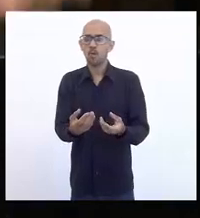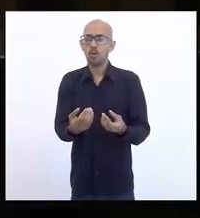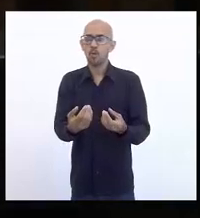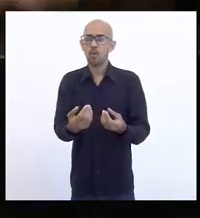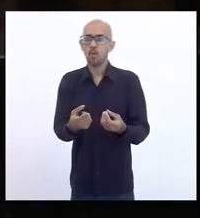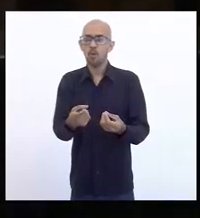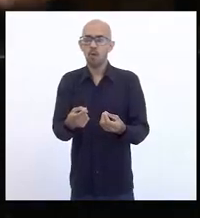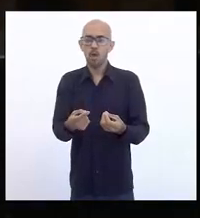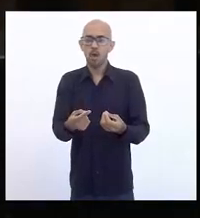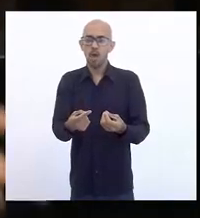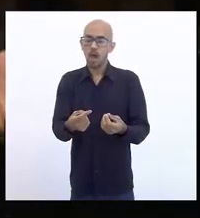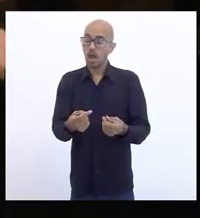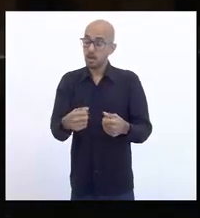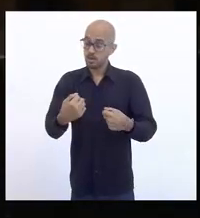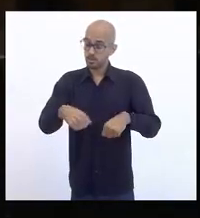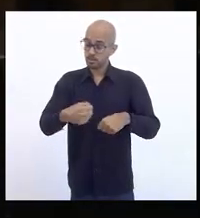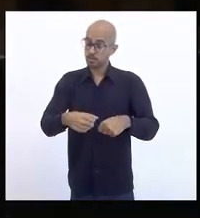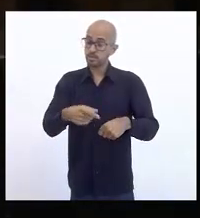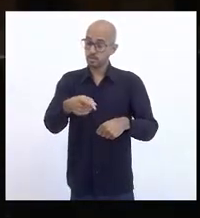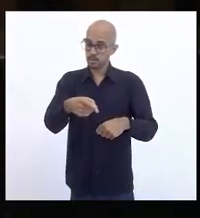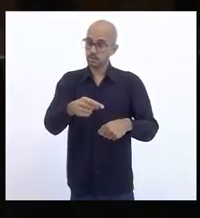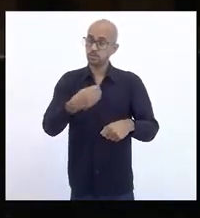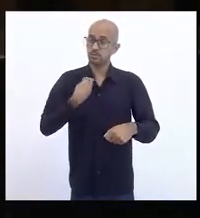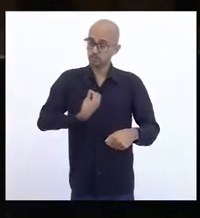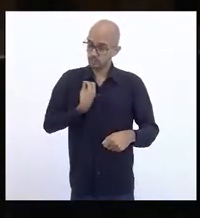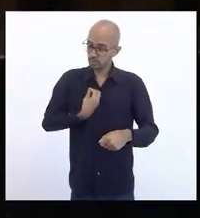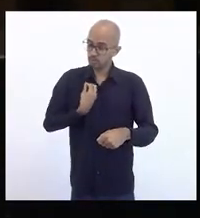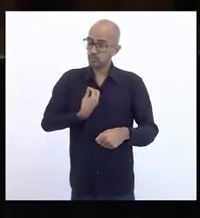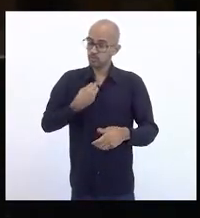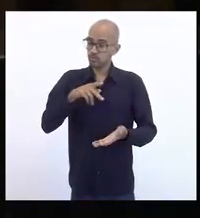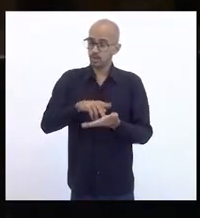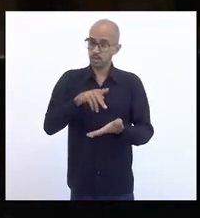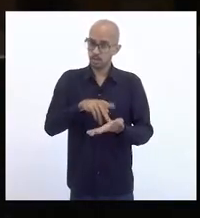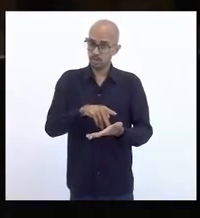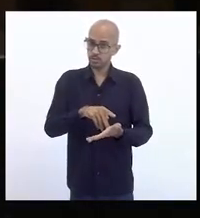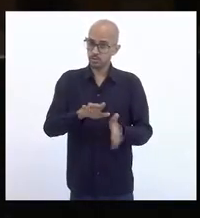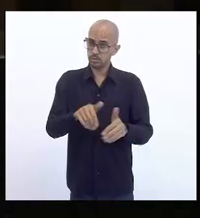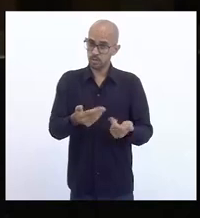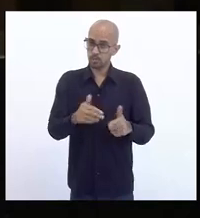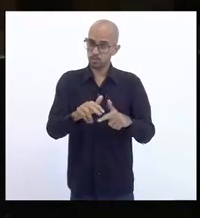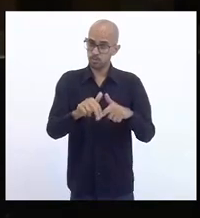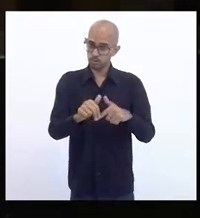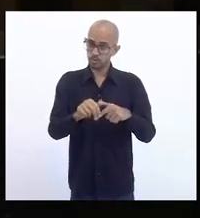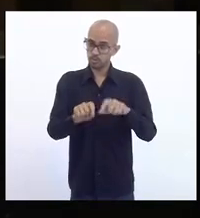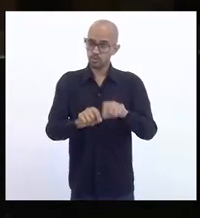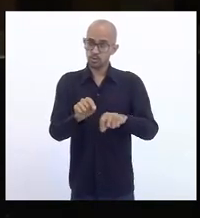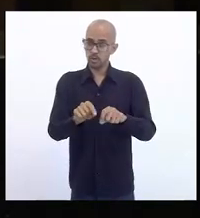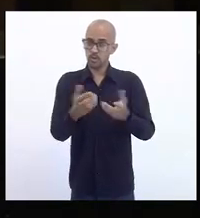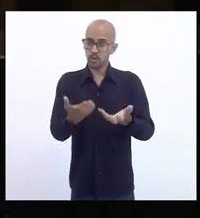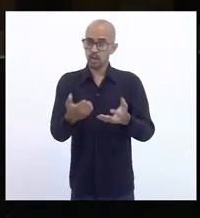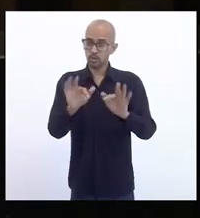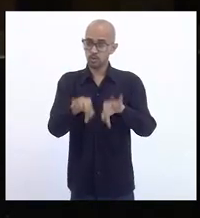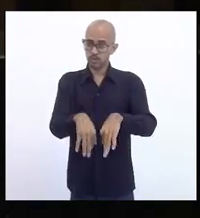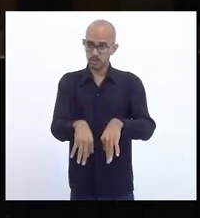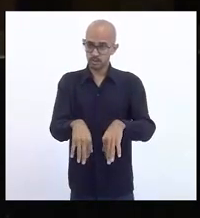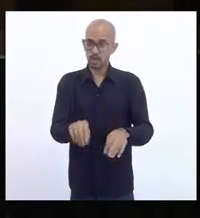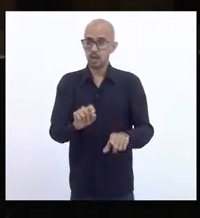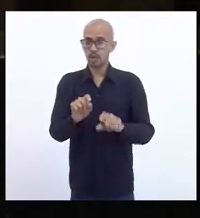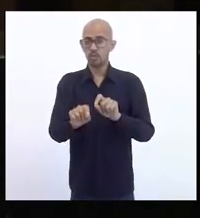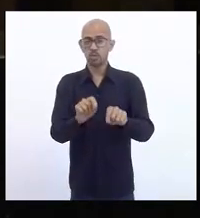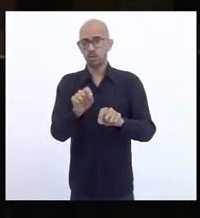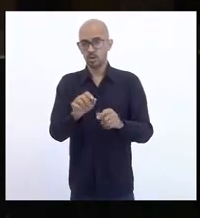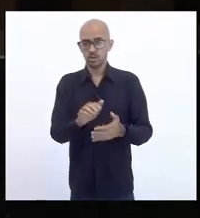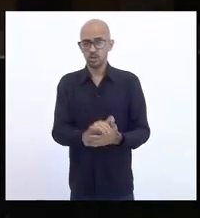existir desenvolvimento de fato. Então, neste sentido, eu quero concluir dizendo o